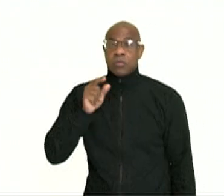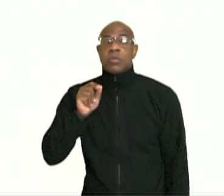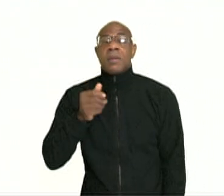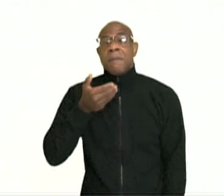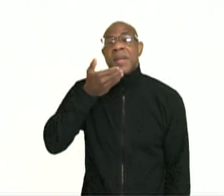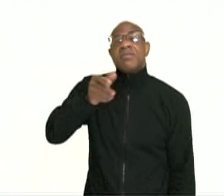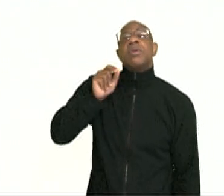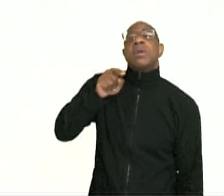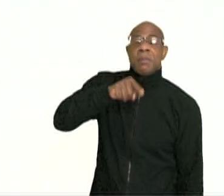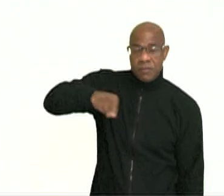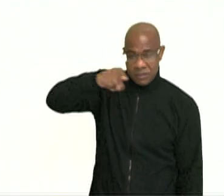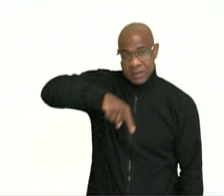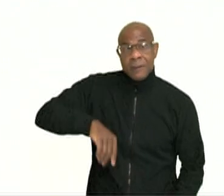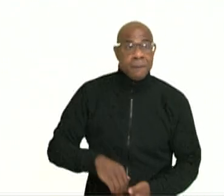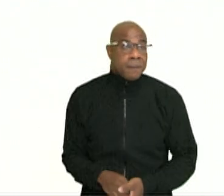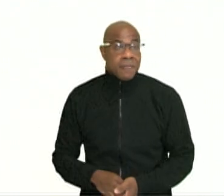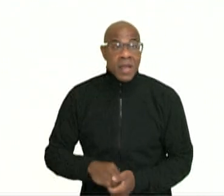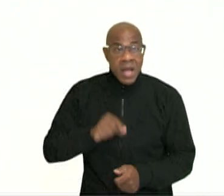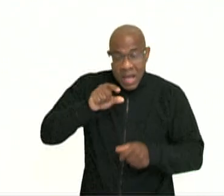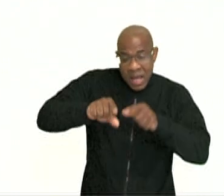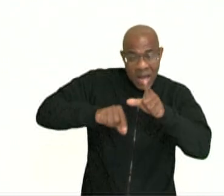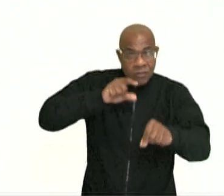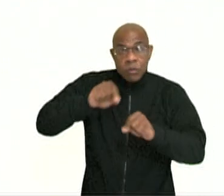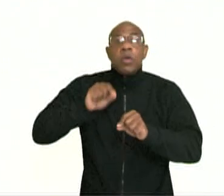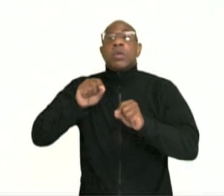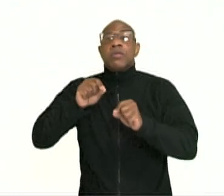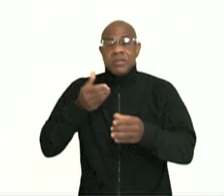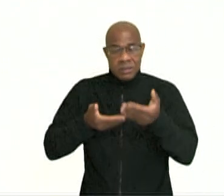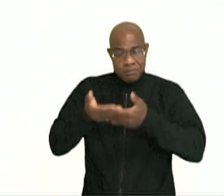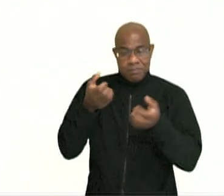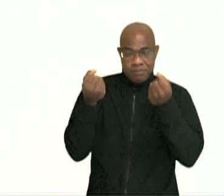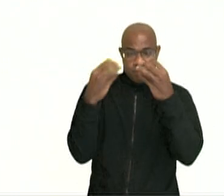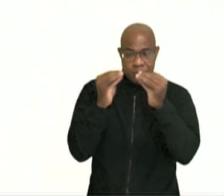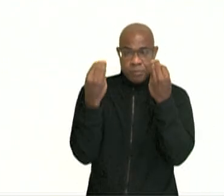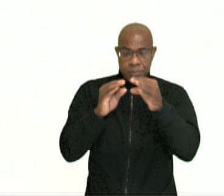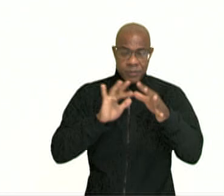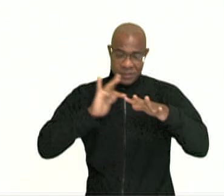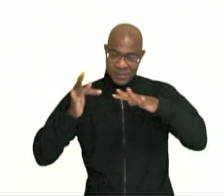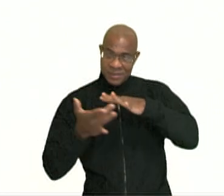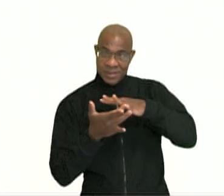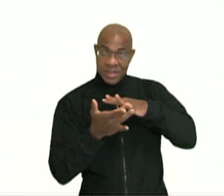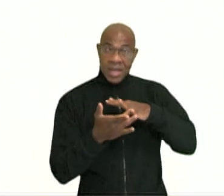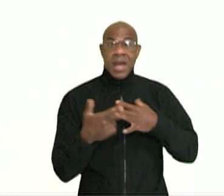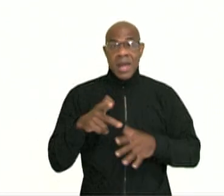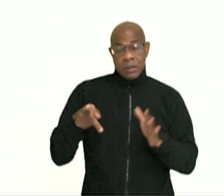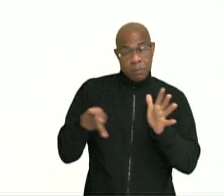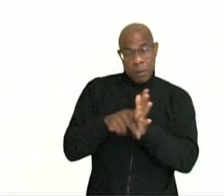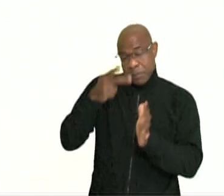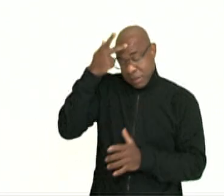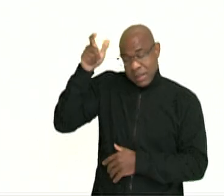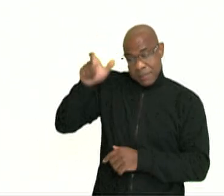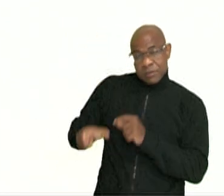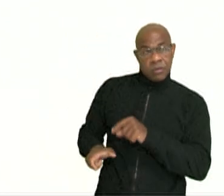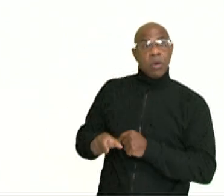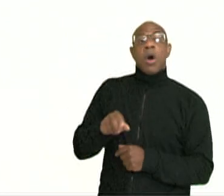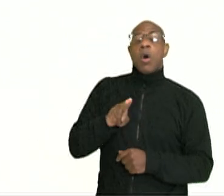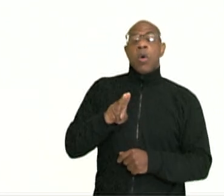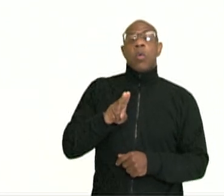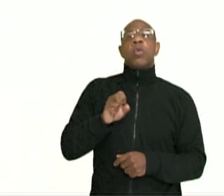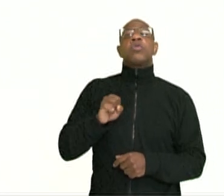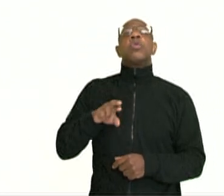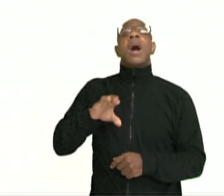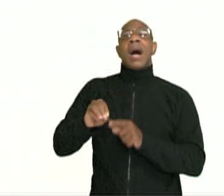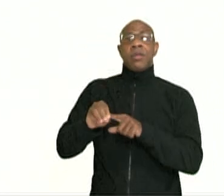eu te peço? A escolha sobre o que compartilhar nas mídias é do usuário. Quem é o usuário?